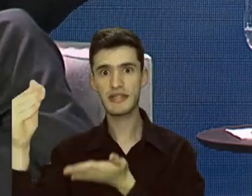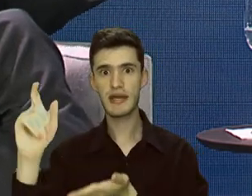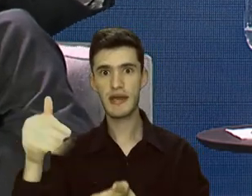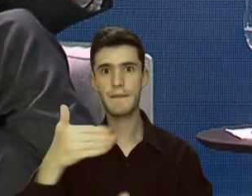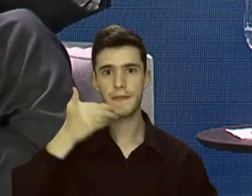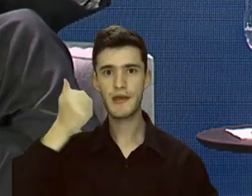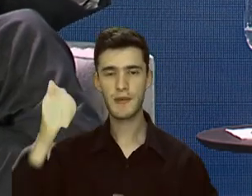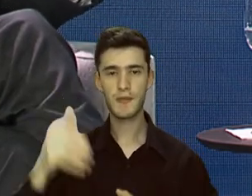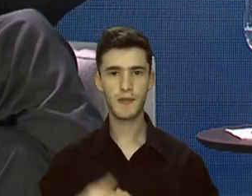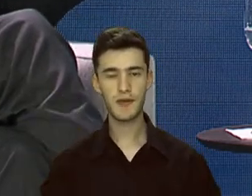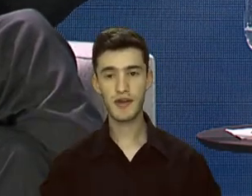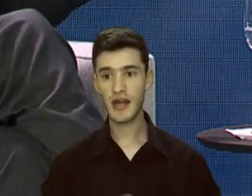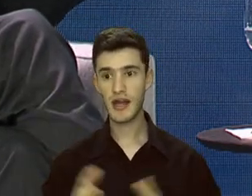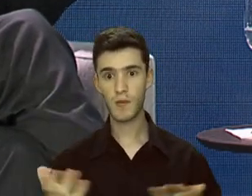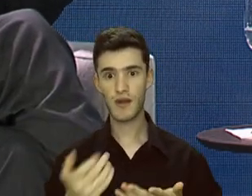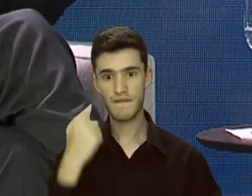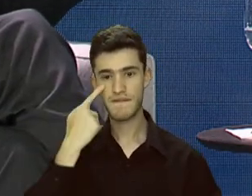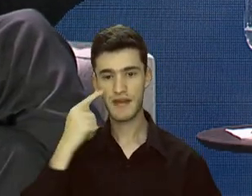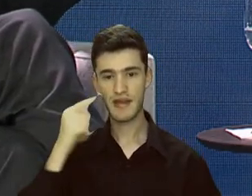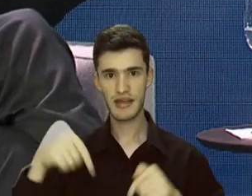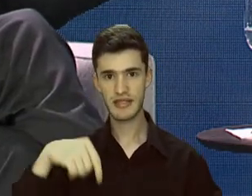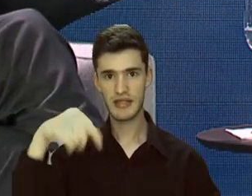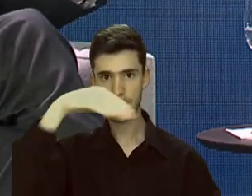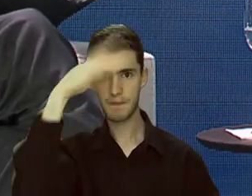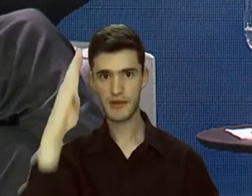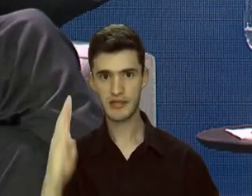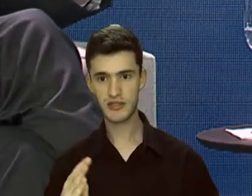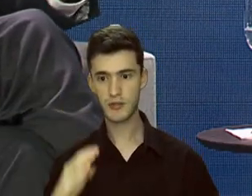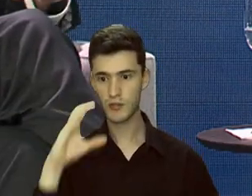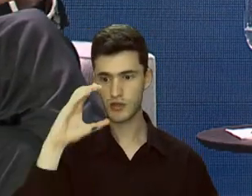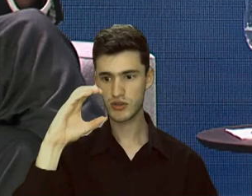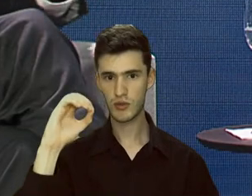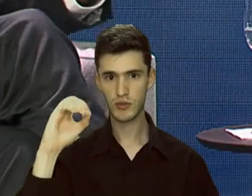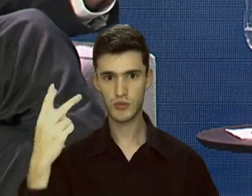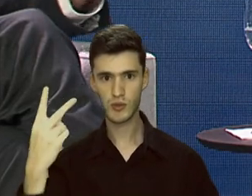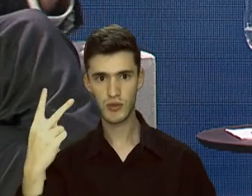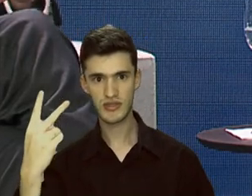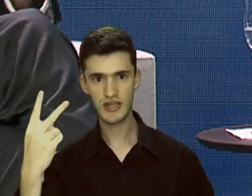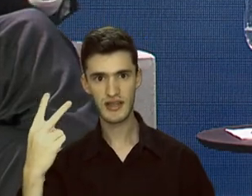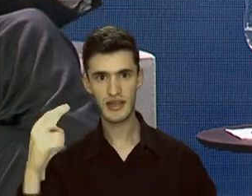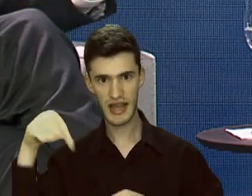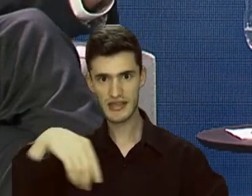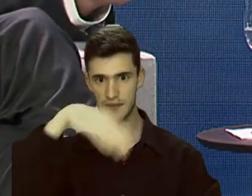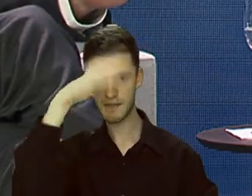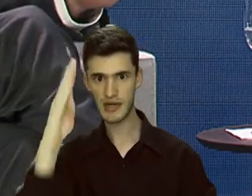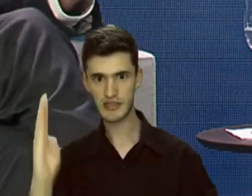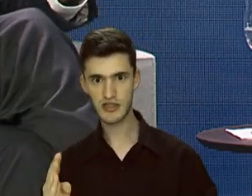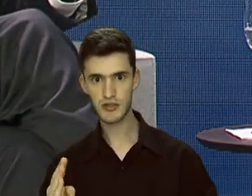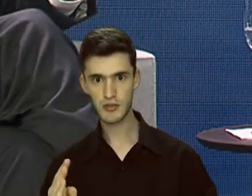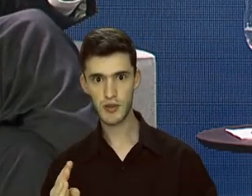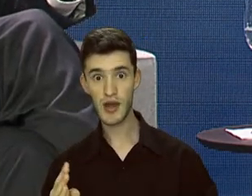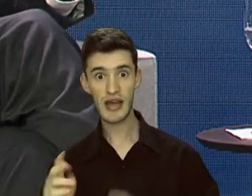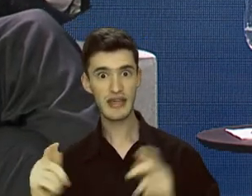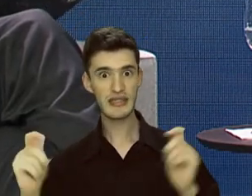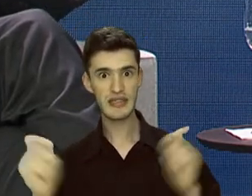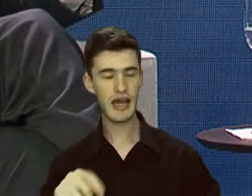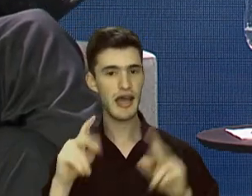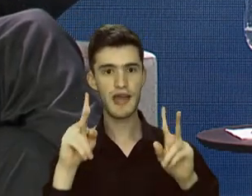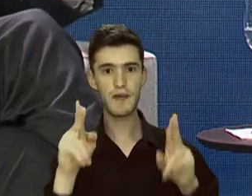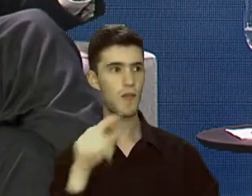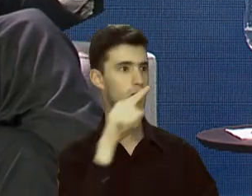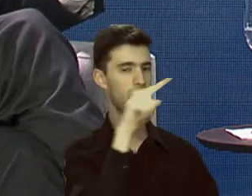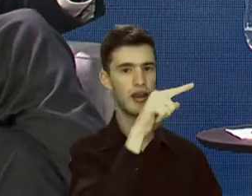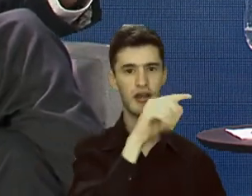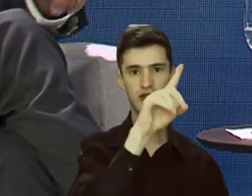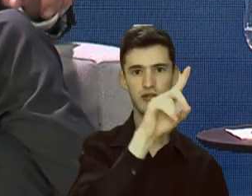de ser para o mercado de carbono ou que a Arábia Saudita é no mercado de petróleo né a gente tem uma base potencial enorme é e